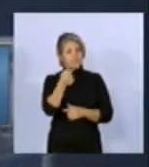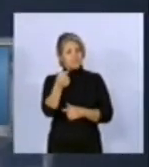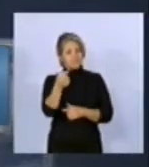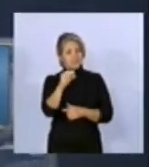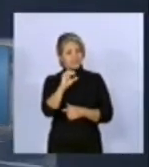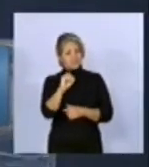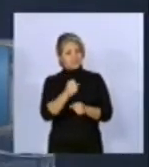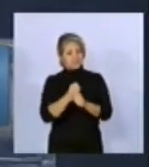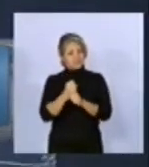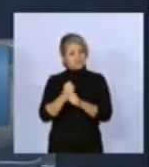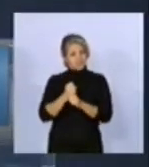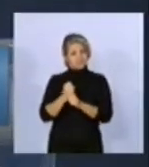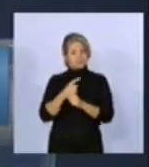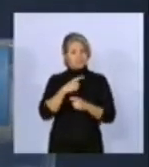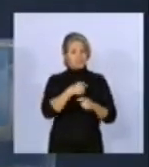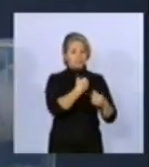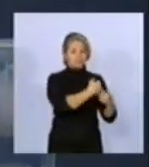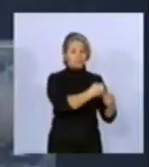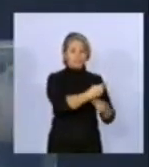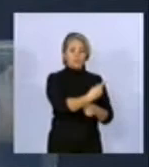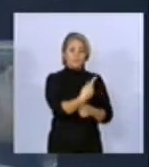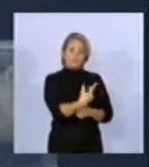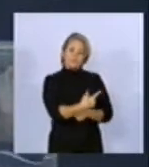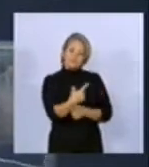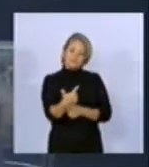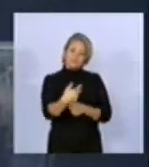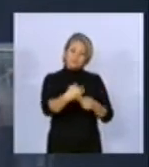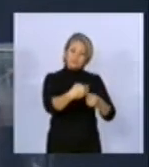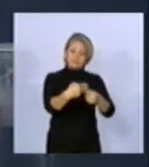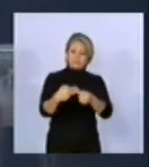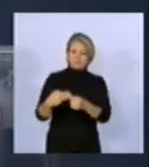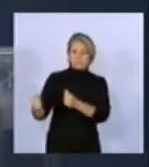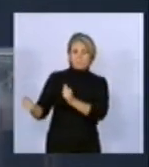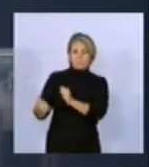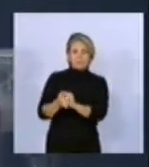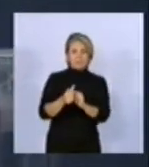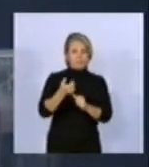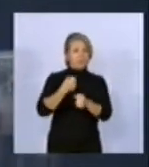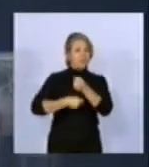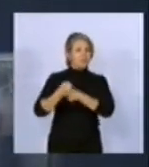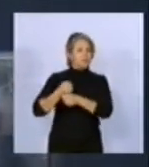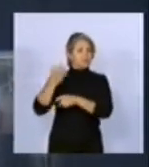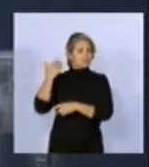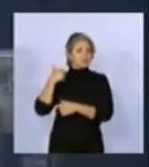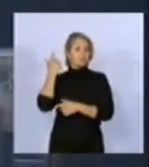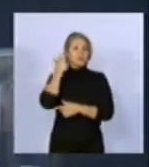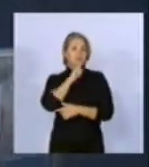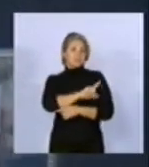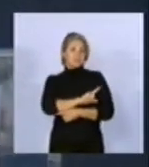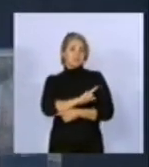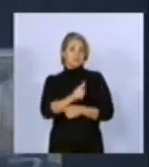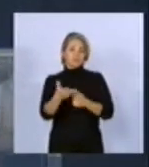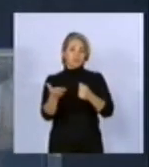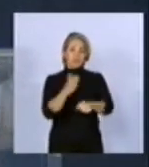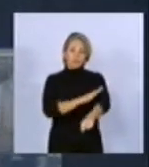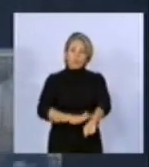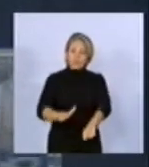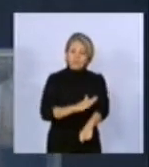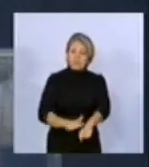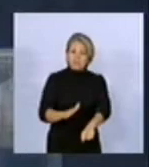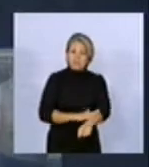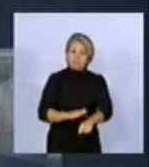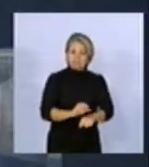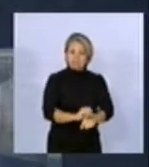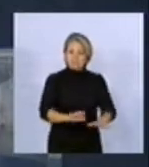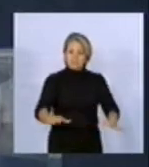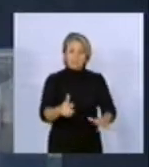22 municípios da região e o ano passado ela conseguiu nós conseguimos escolher cruas 33% da